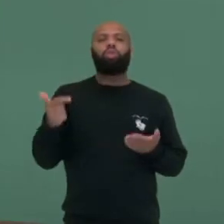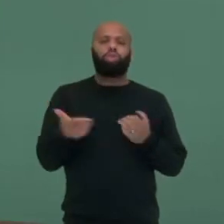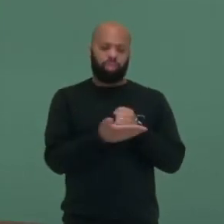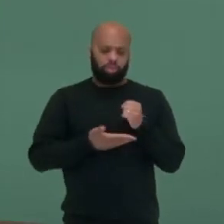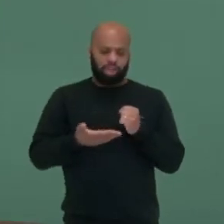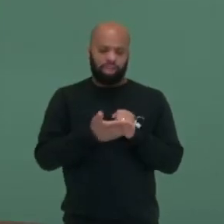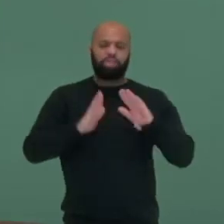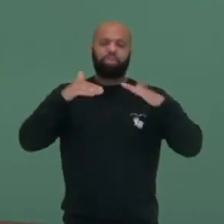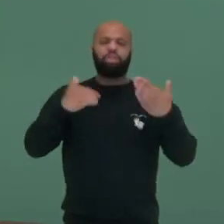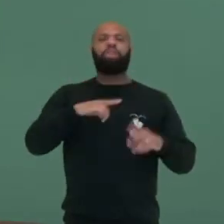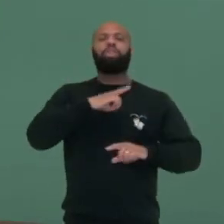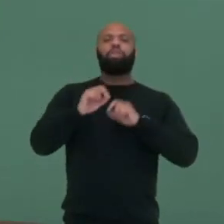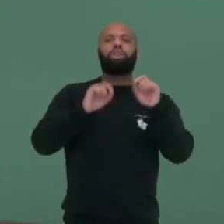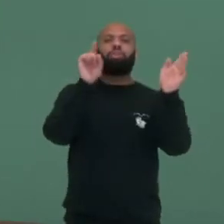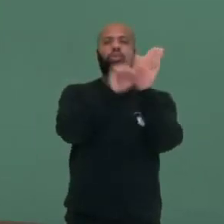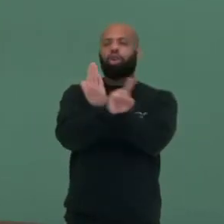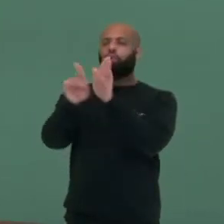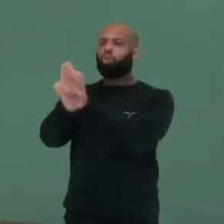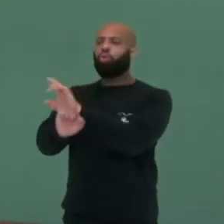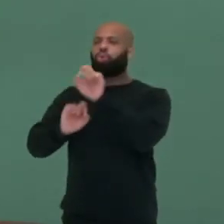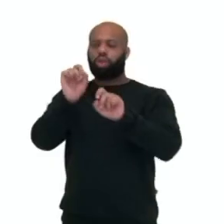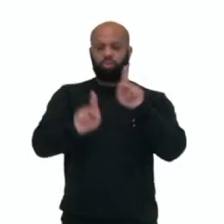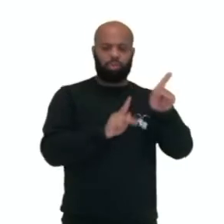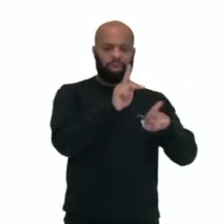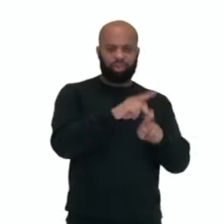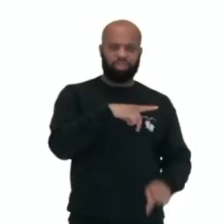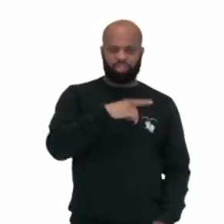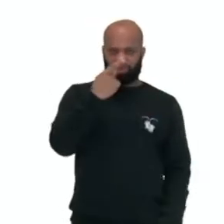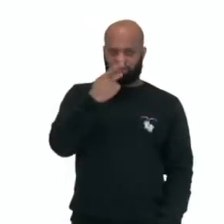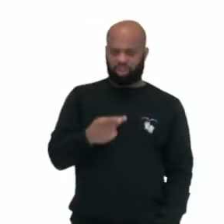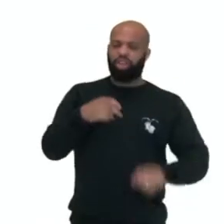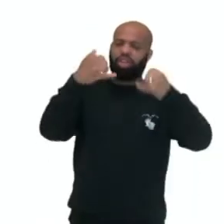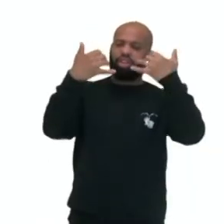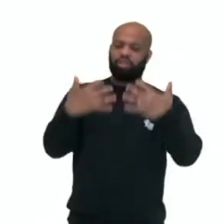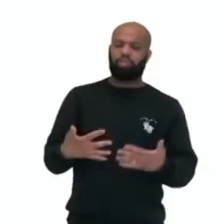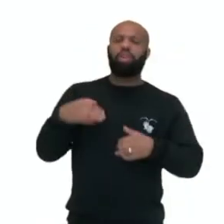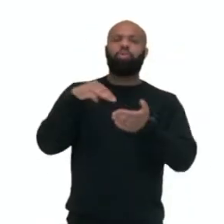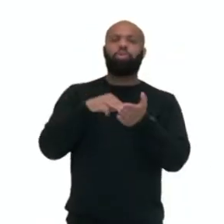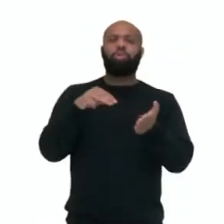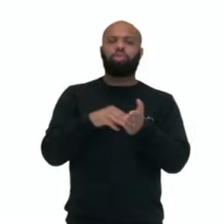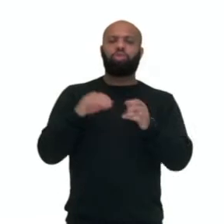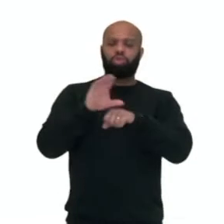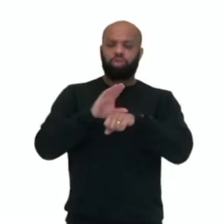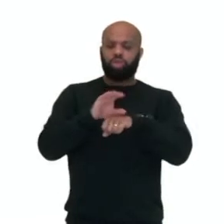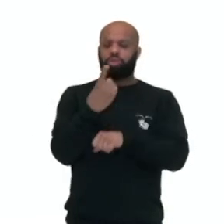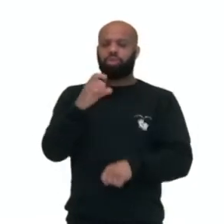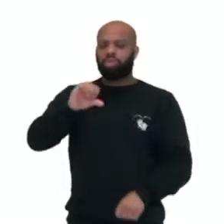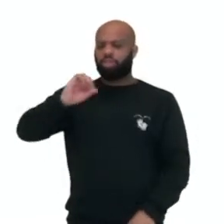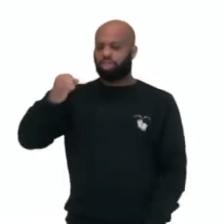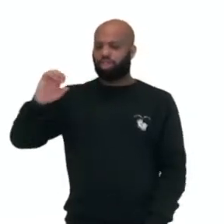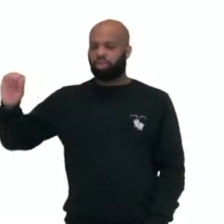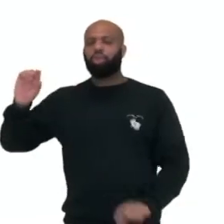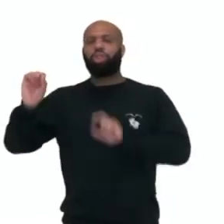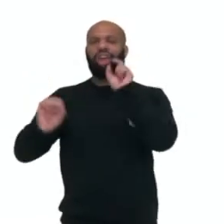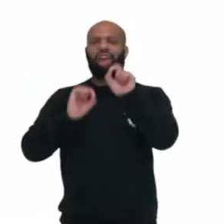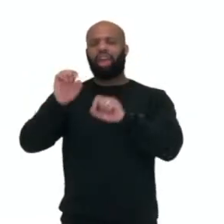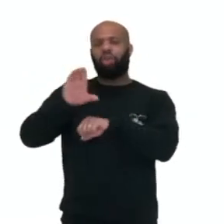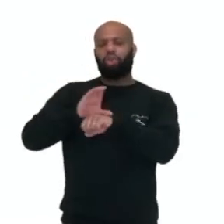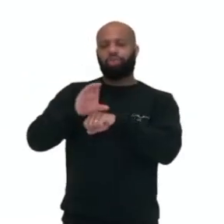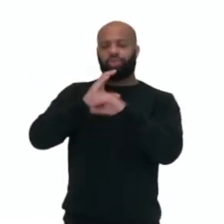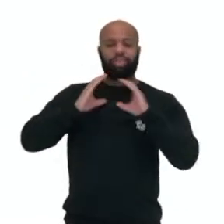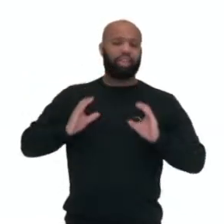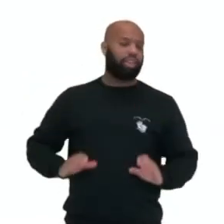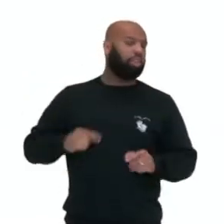portanto, ouvindo as demandas populares. Explique por que a Constituição de 88 ficou conhecida como